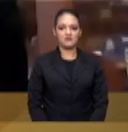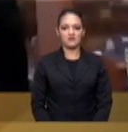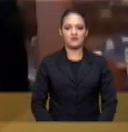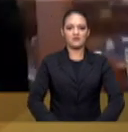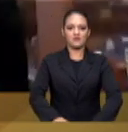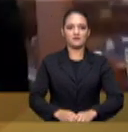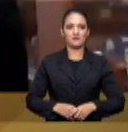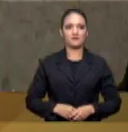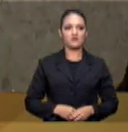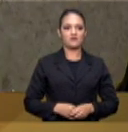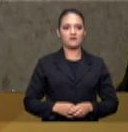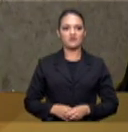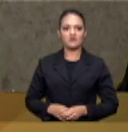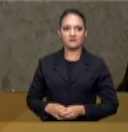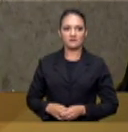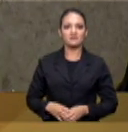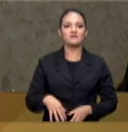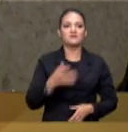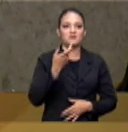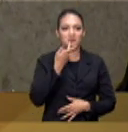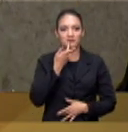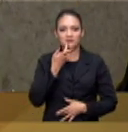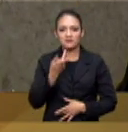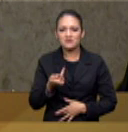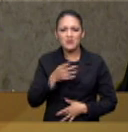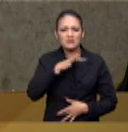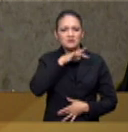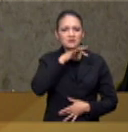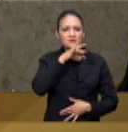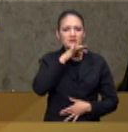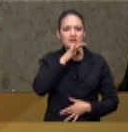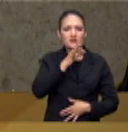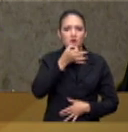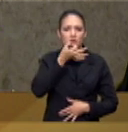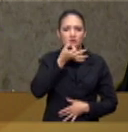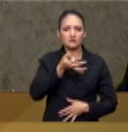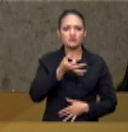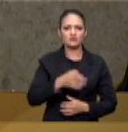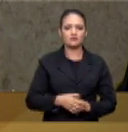conseguiram ouvir? Ministro Alexandre de Moraes.